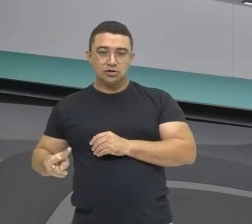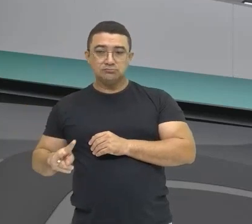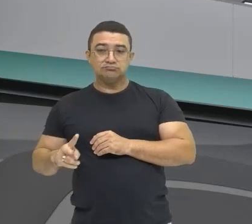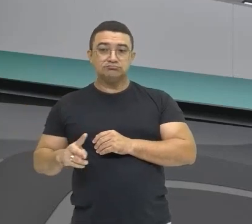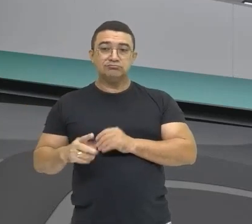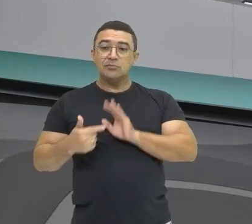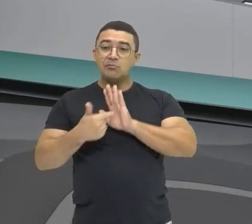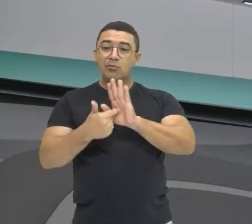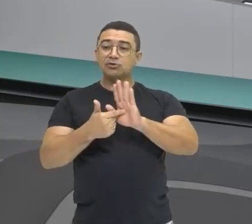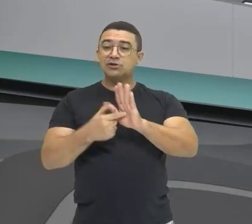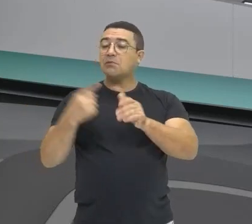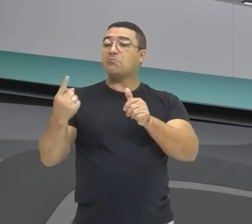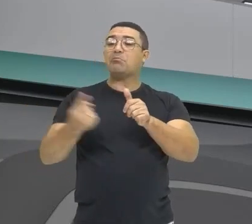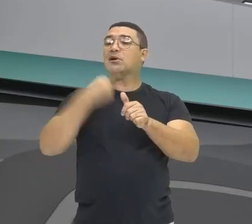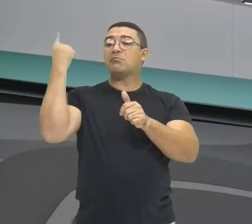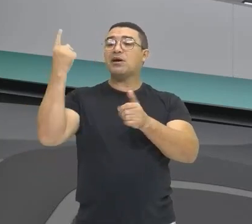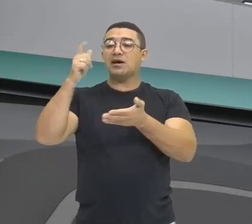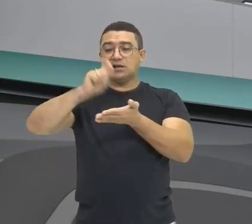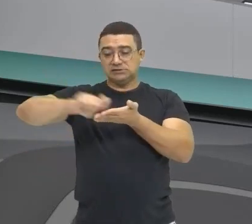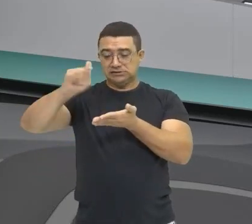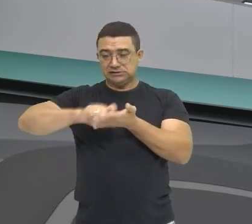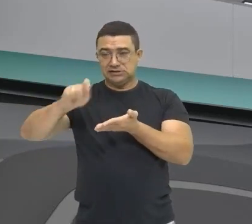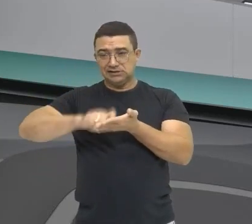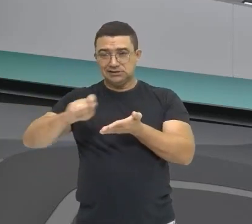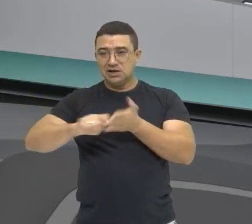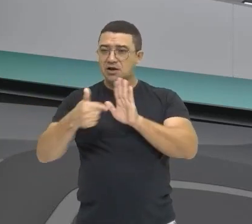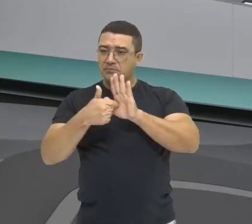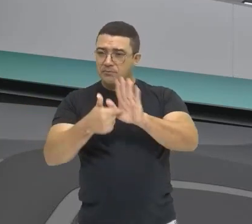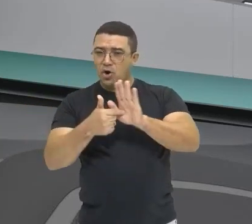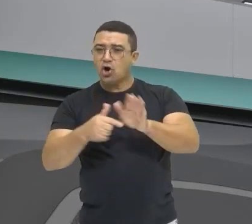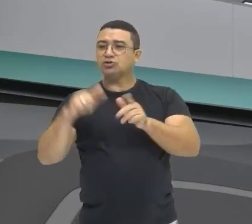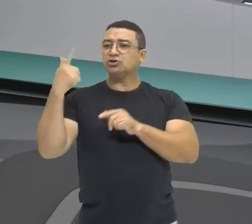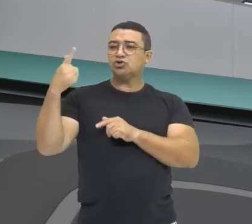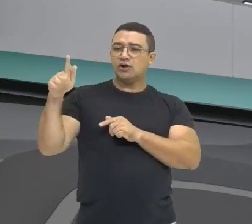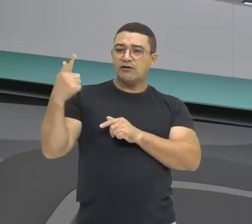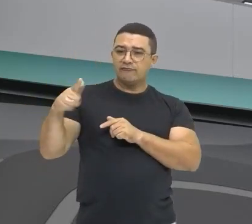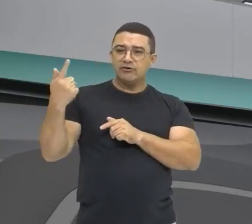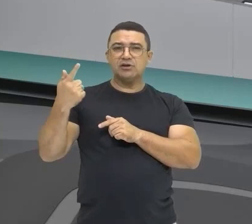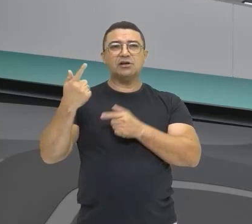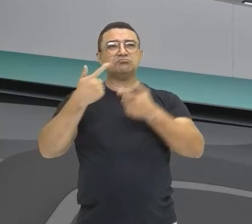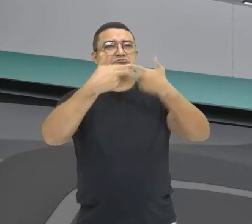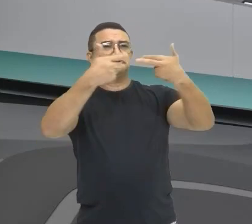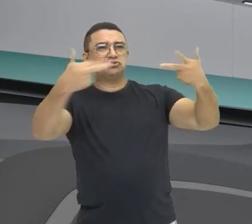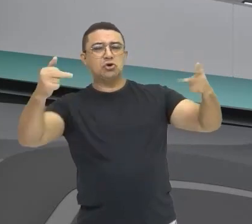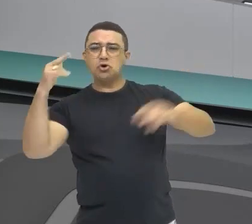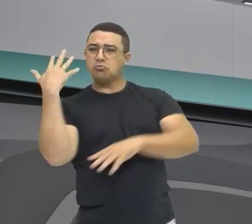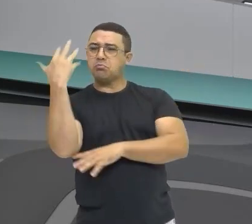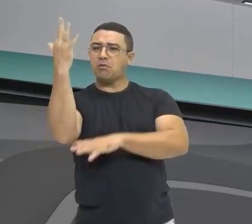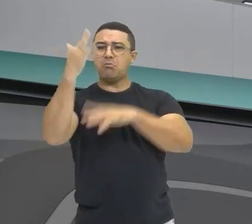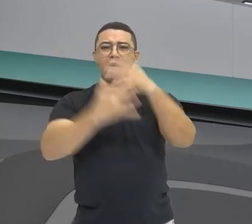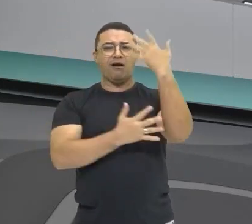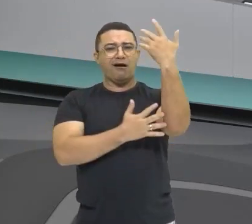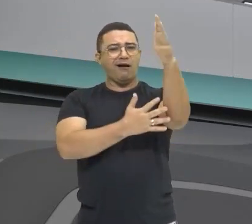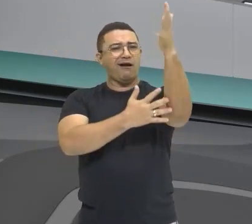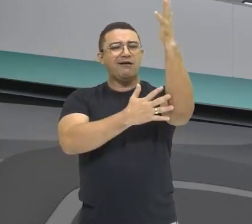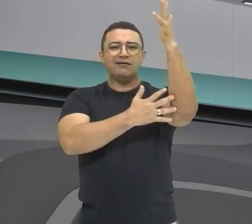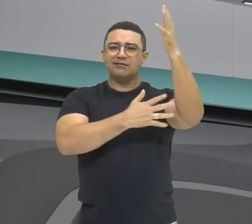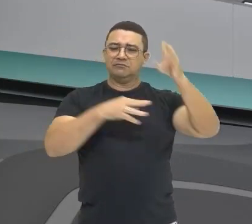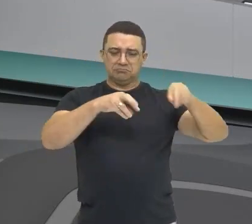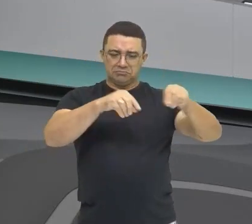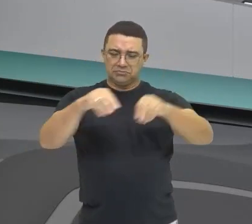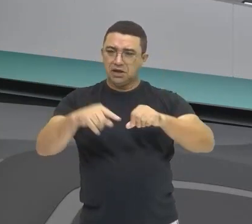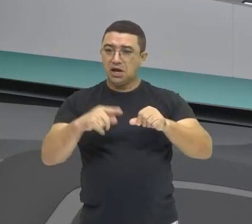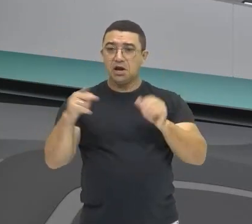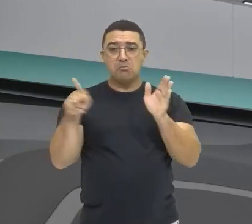primeiras impressões, né, da geografia, do aspecto físico, das terras, do novo